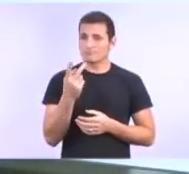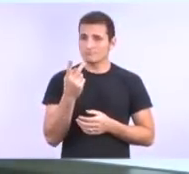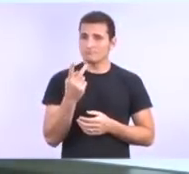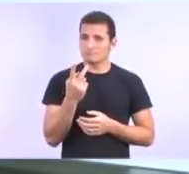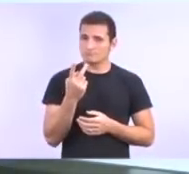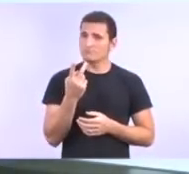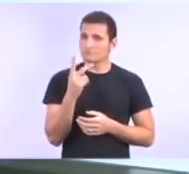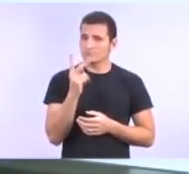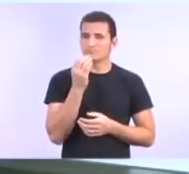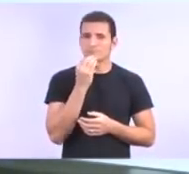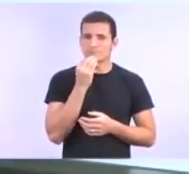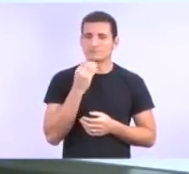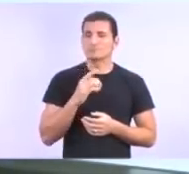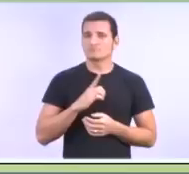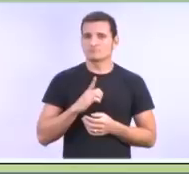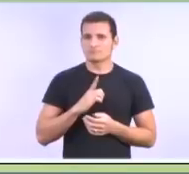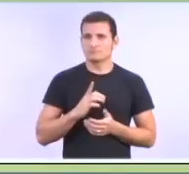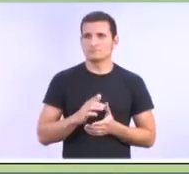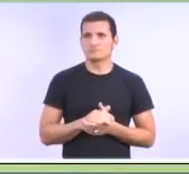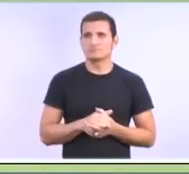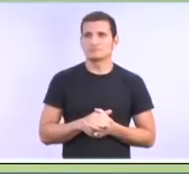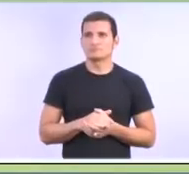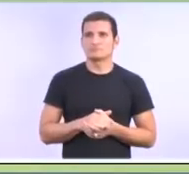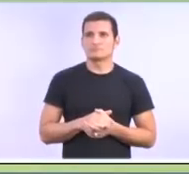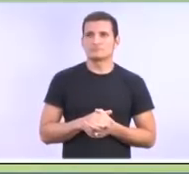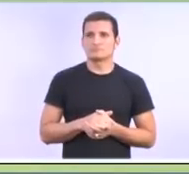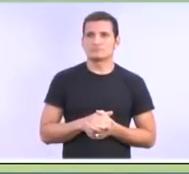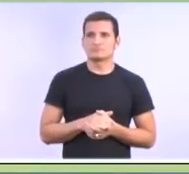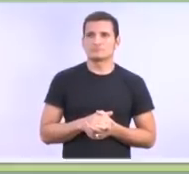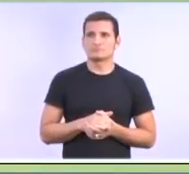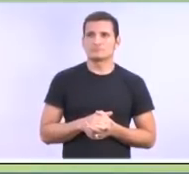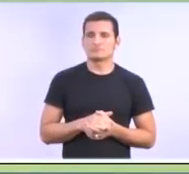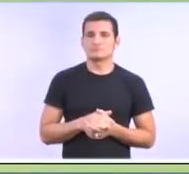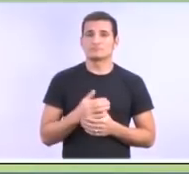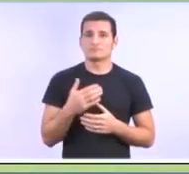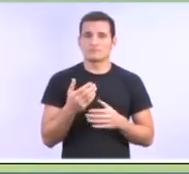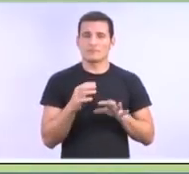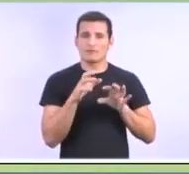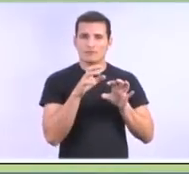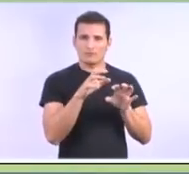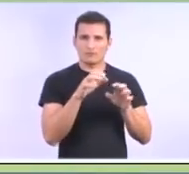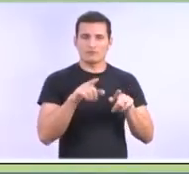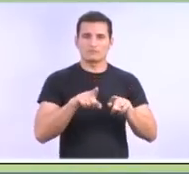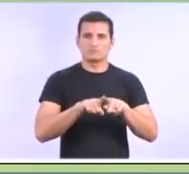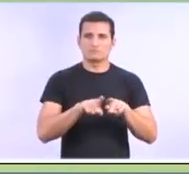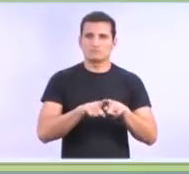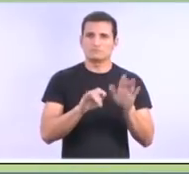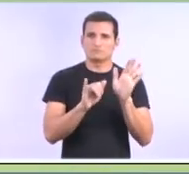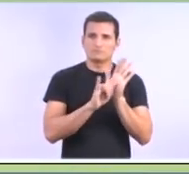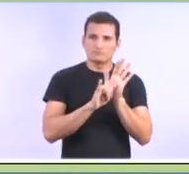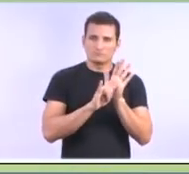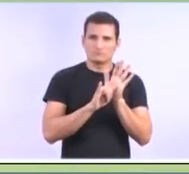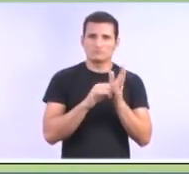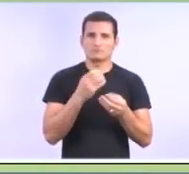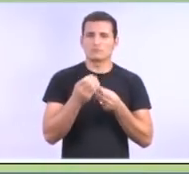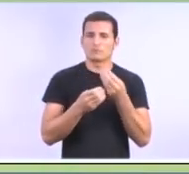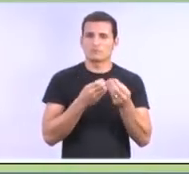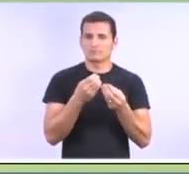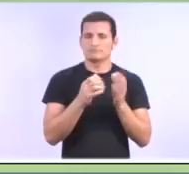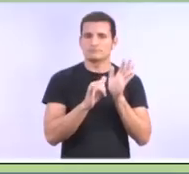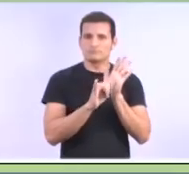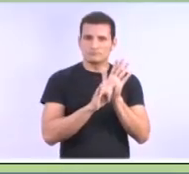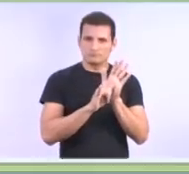gente? A oportunidade está para vocês. E vamos falar de características e vamos falar também de identidade, como definir uma